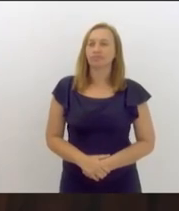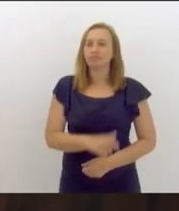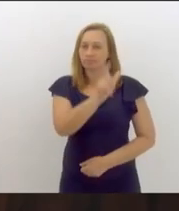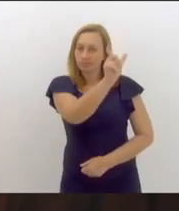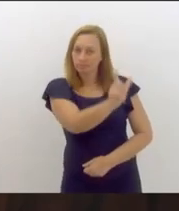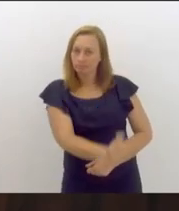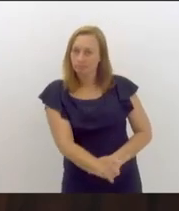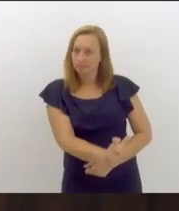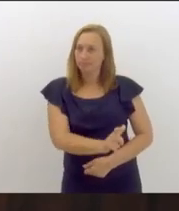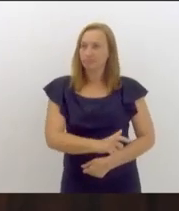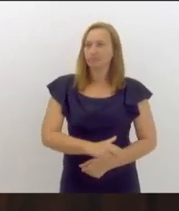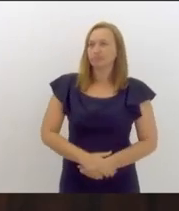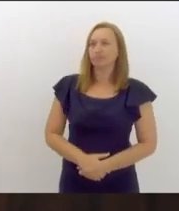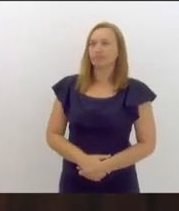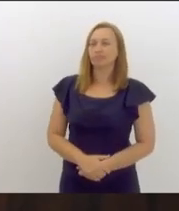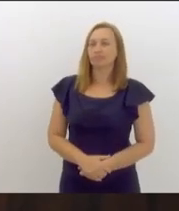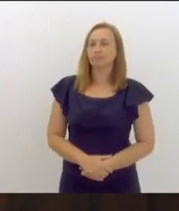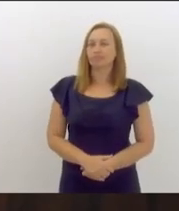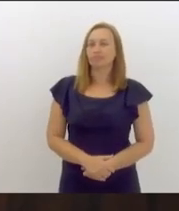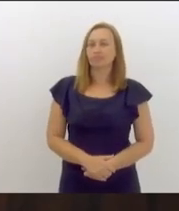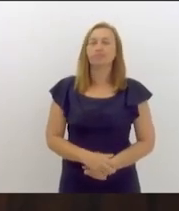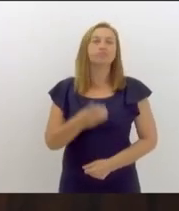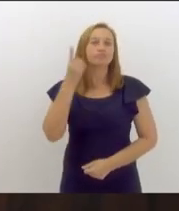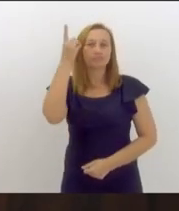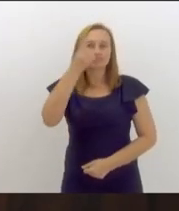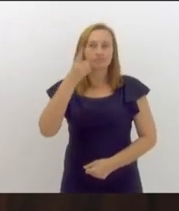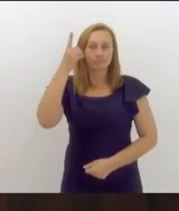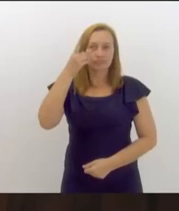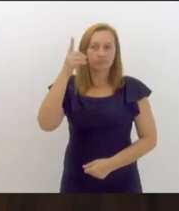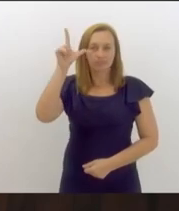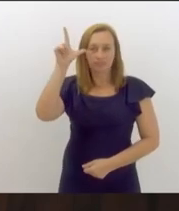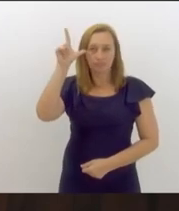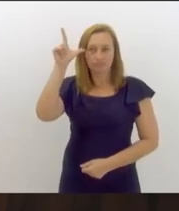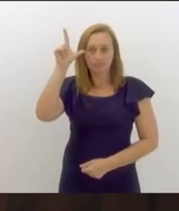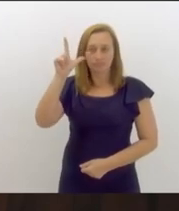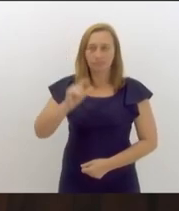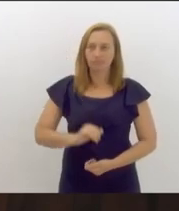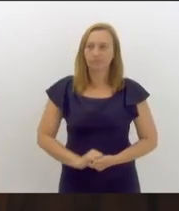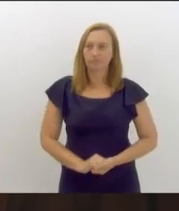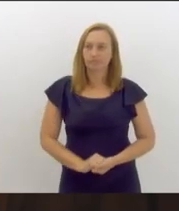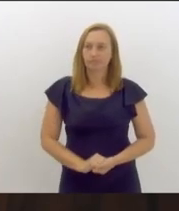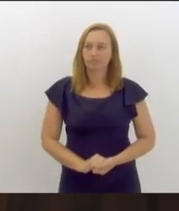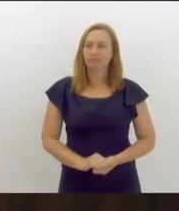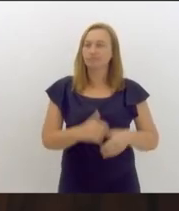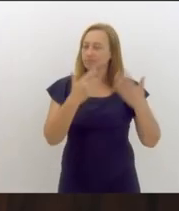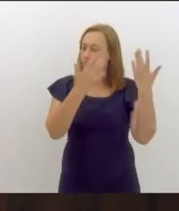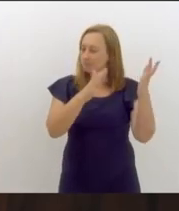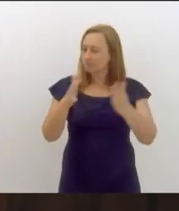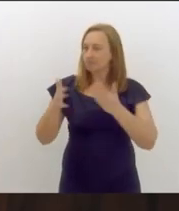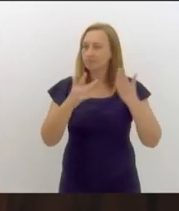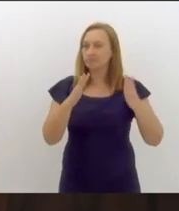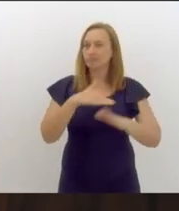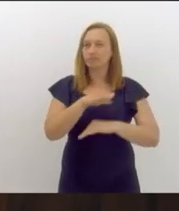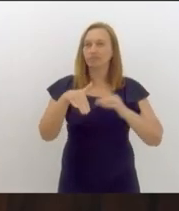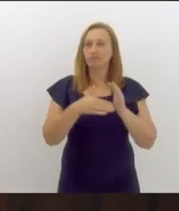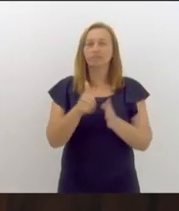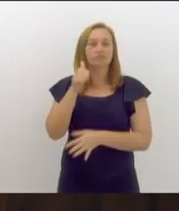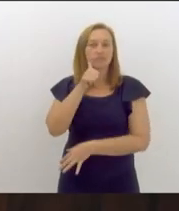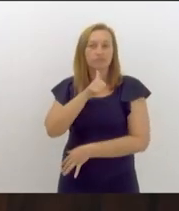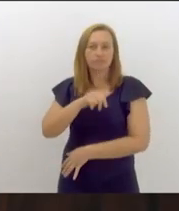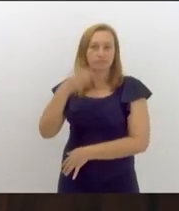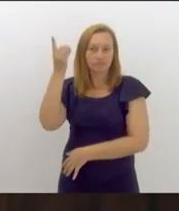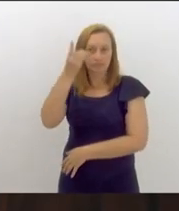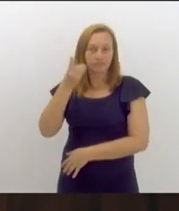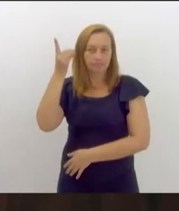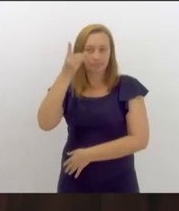pessoa da deputada Lucinha saudar todas as deputadas presentes